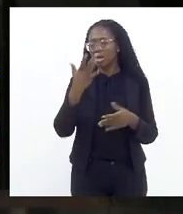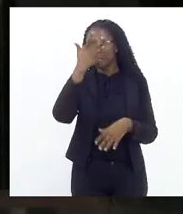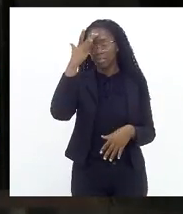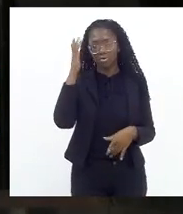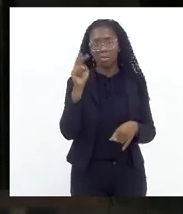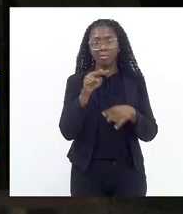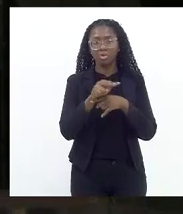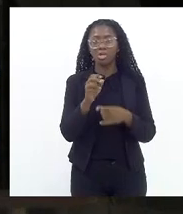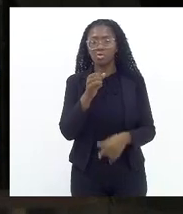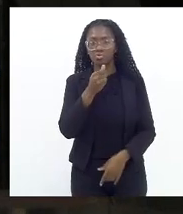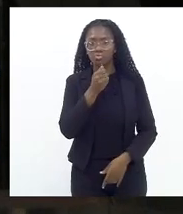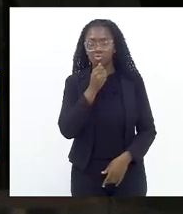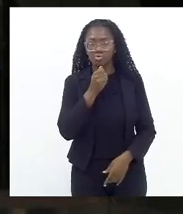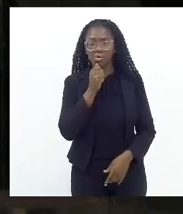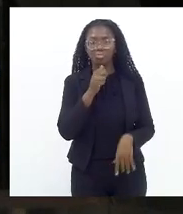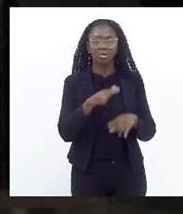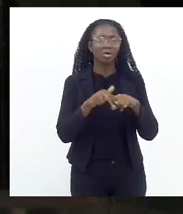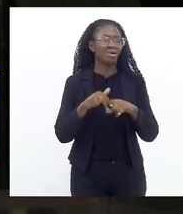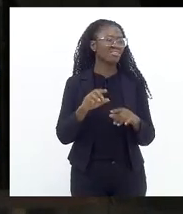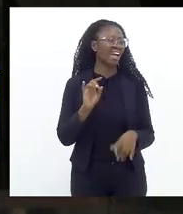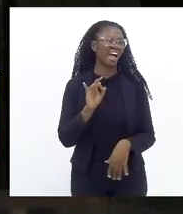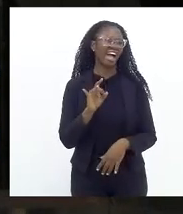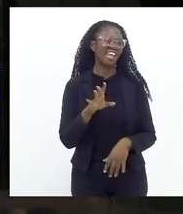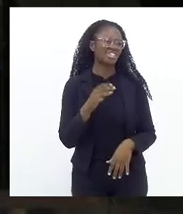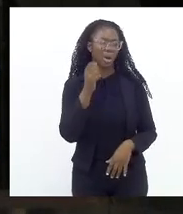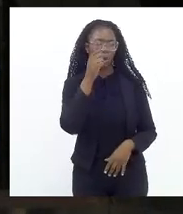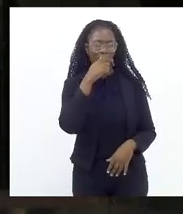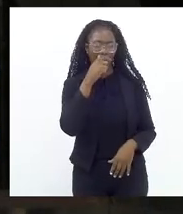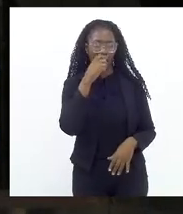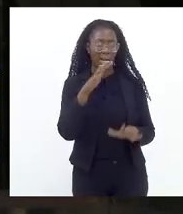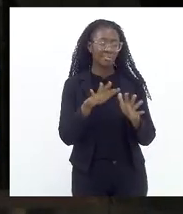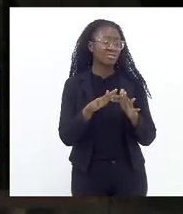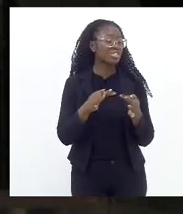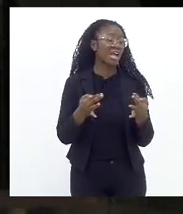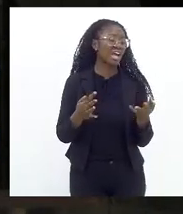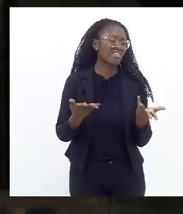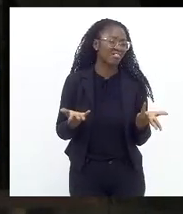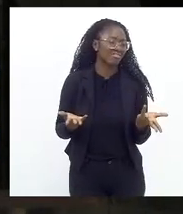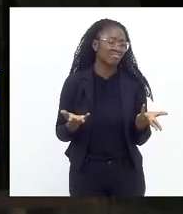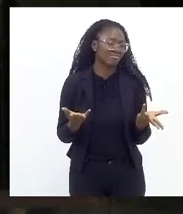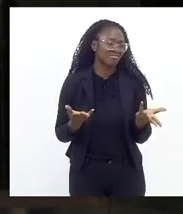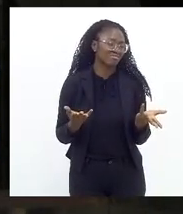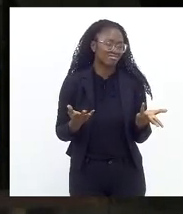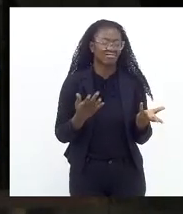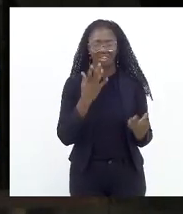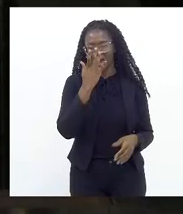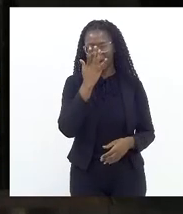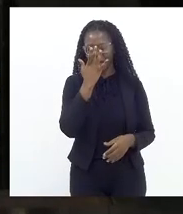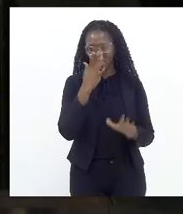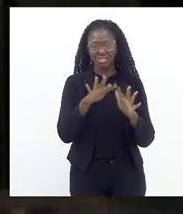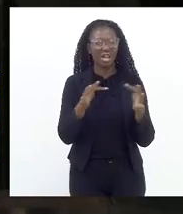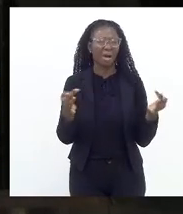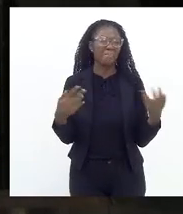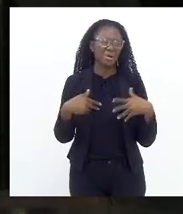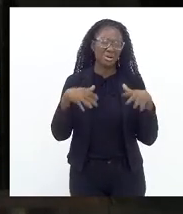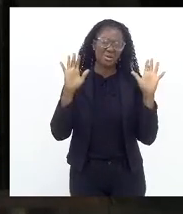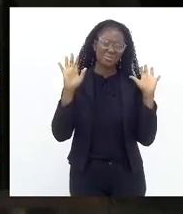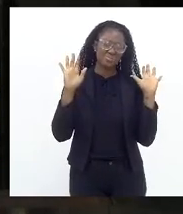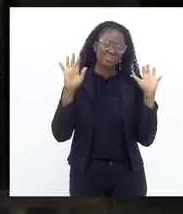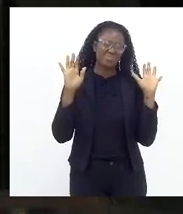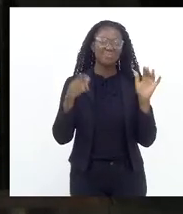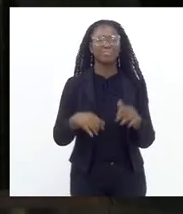protegerem, porque a pandemia não passava, segundo ele, abro aspas, de uma gripezinha.